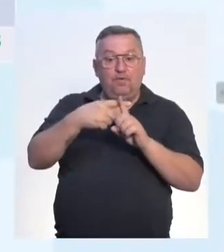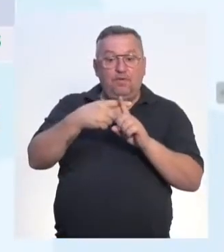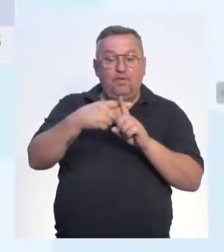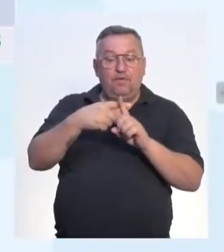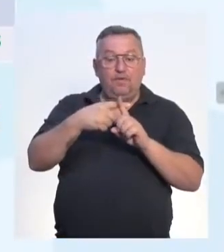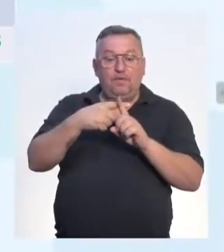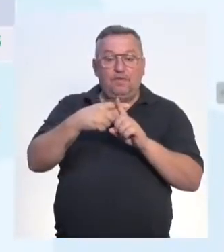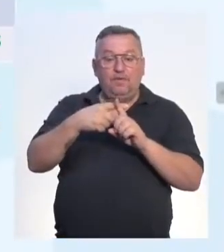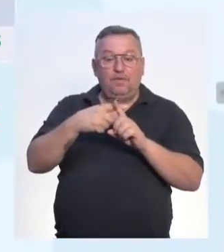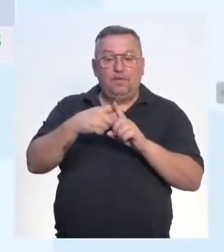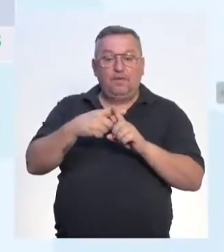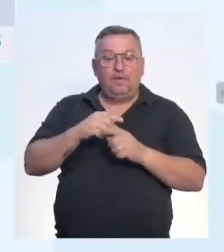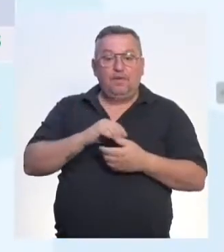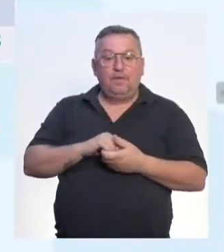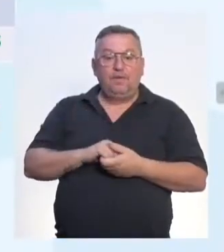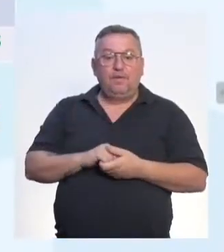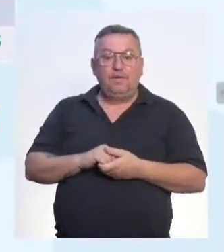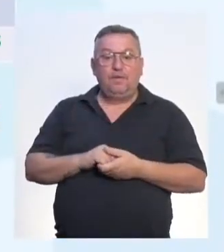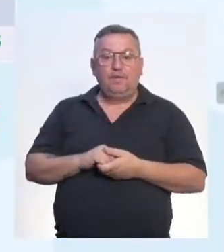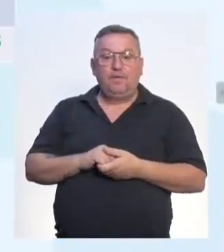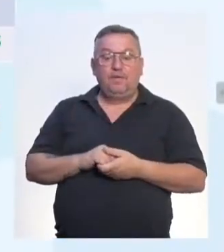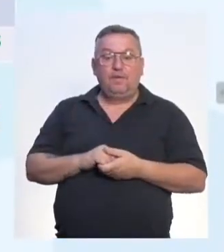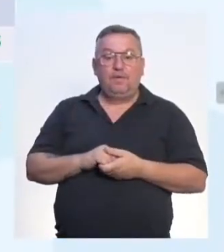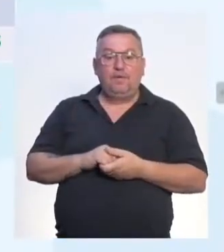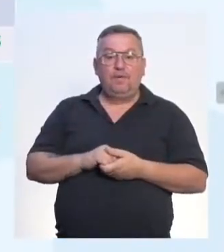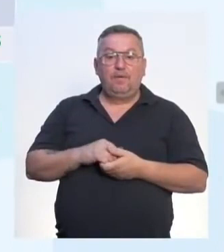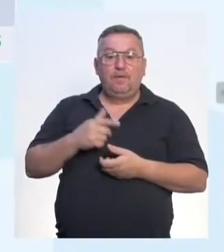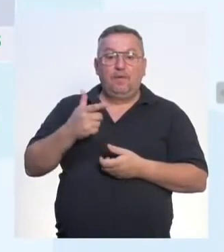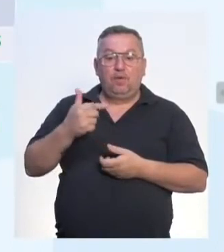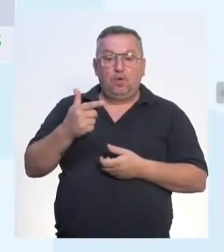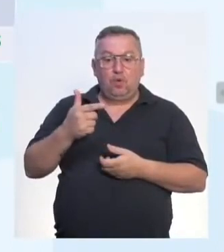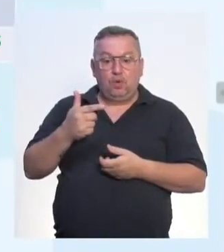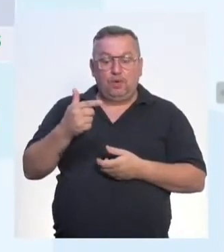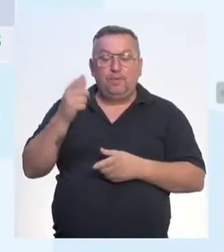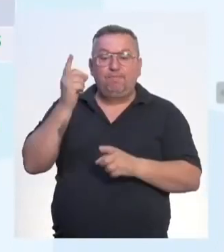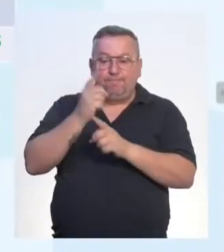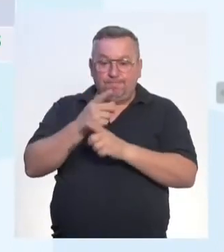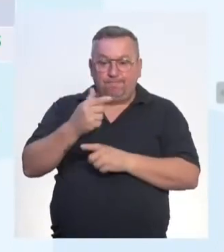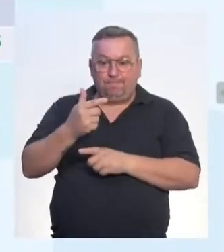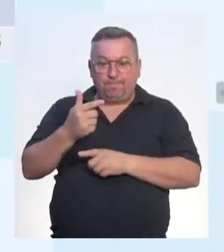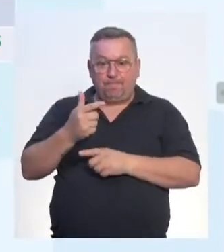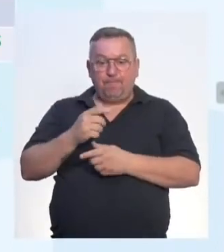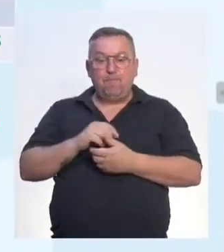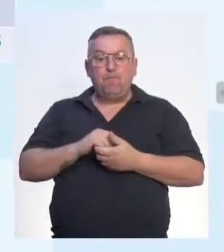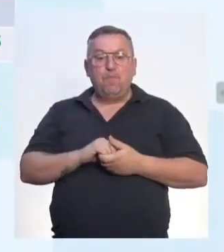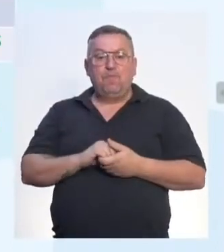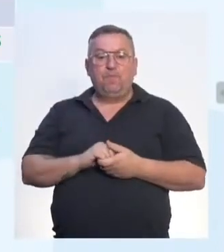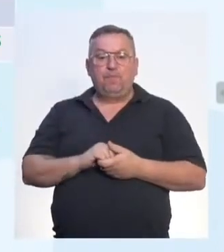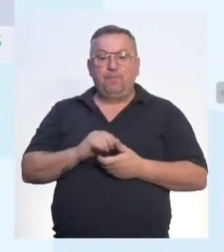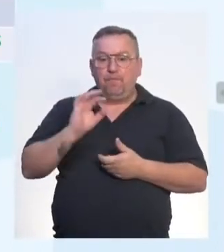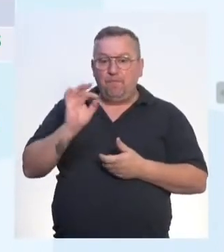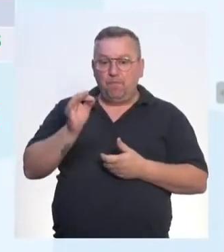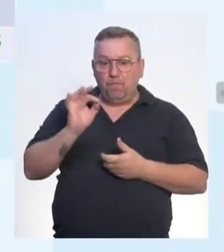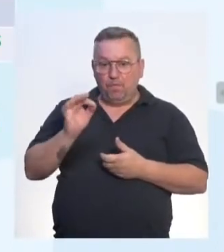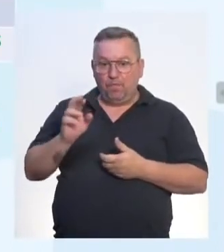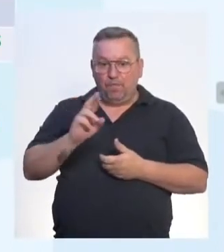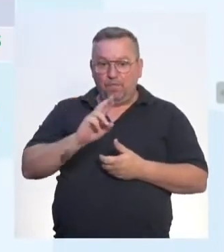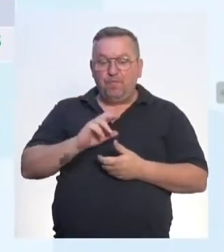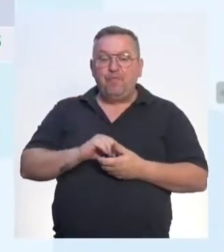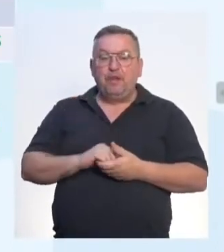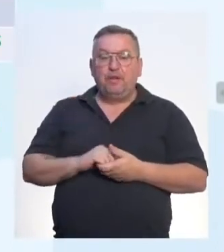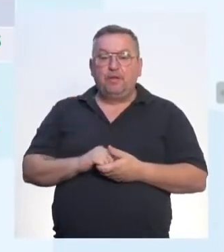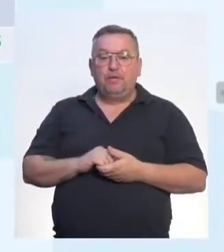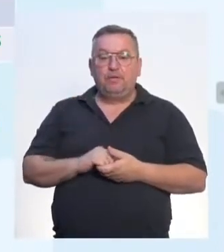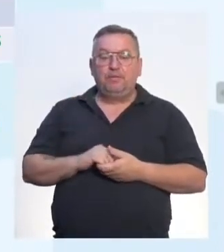positivo. Então, dá 2 mais 10. Aí eu acho que eles encontraram o 12 como resposta.